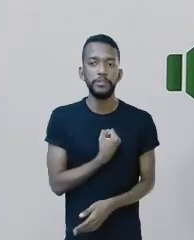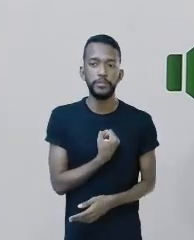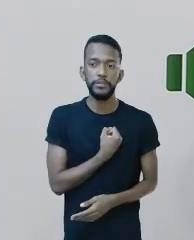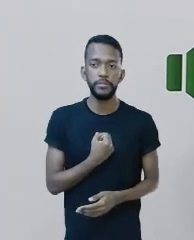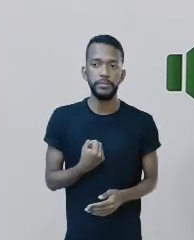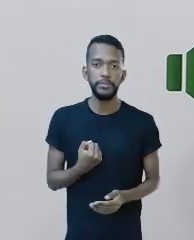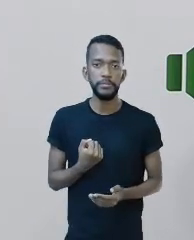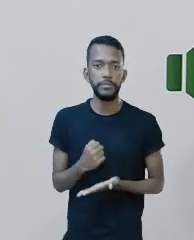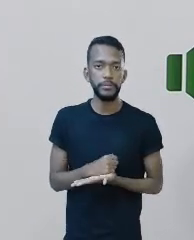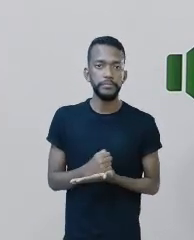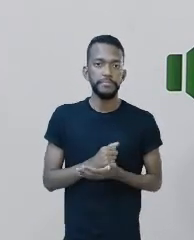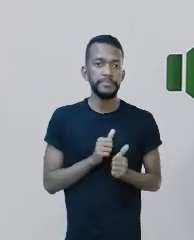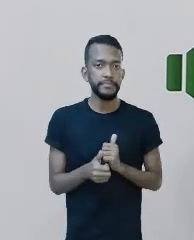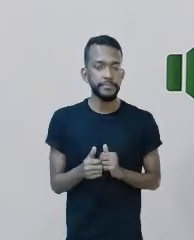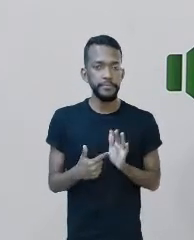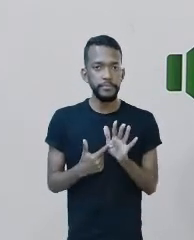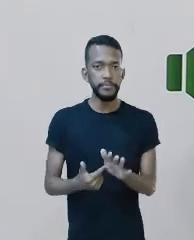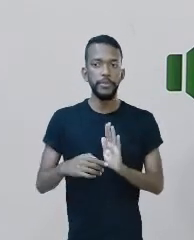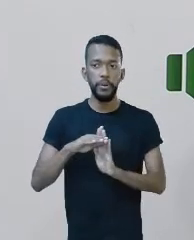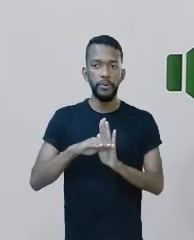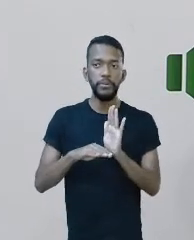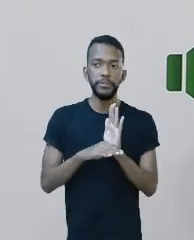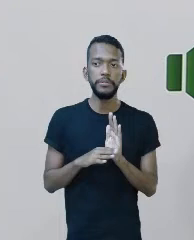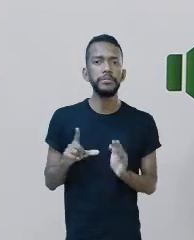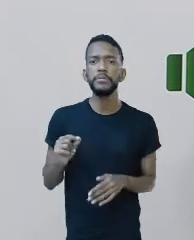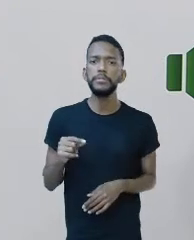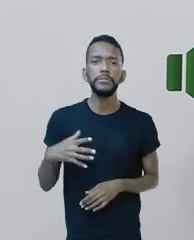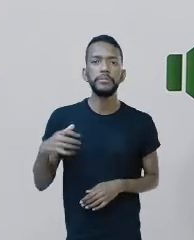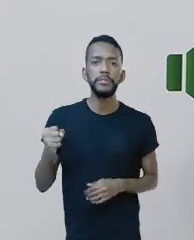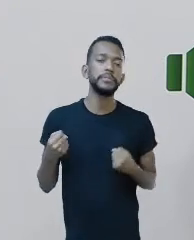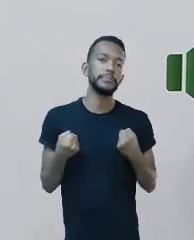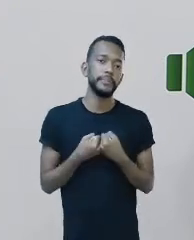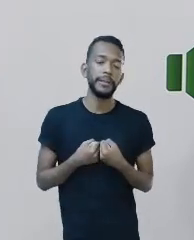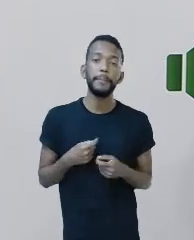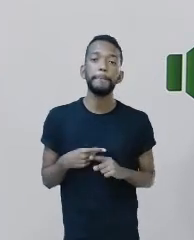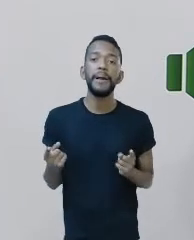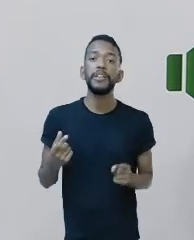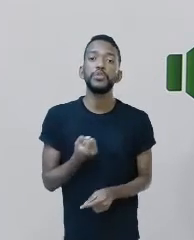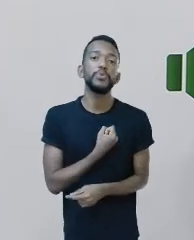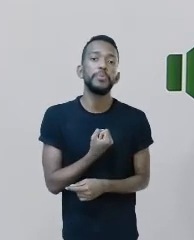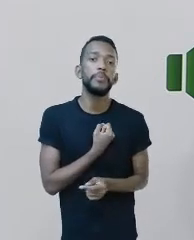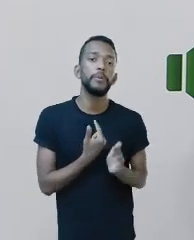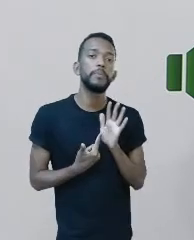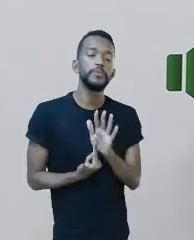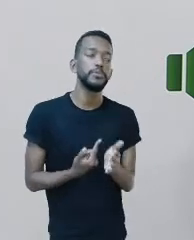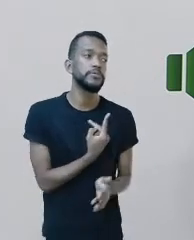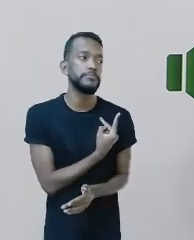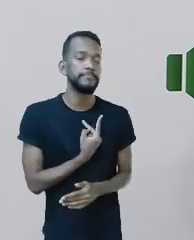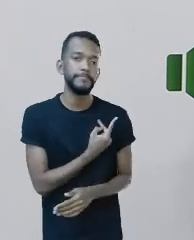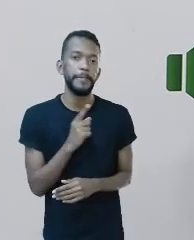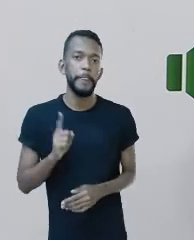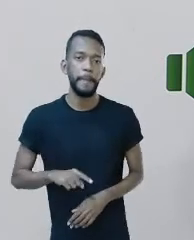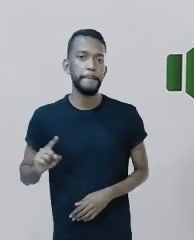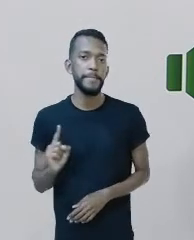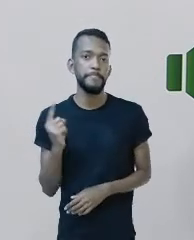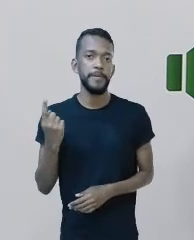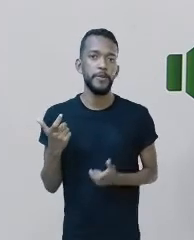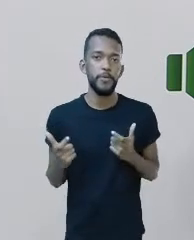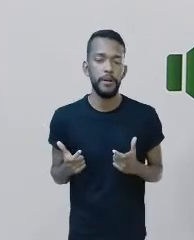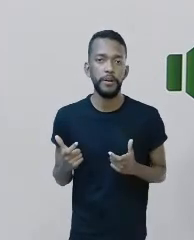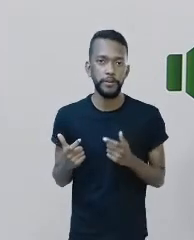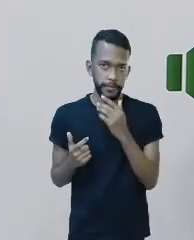indicou ordem? Quem foi que ganhou? Ah, foi empate? E qual foi o número que indicou que nós estávamos ali em